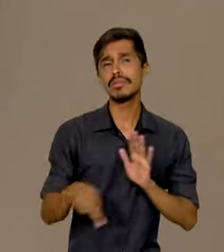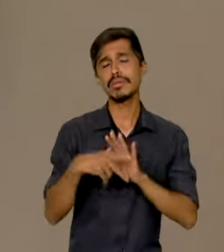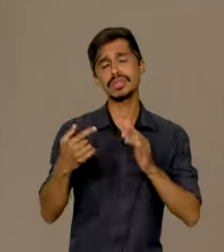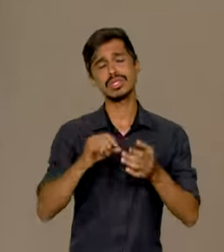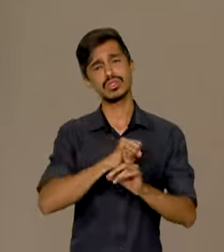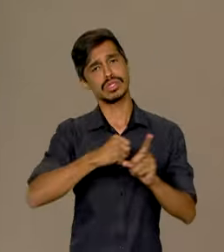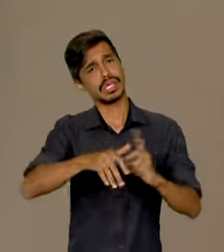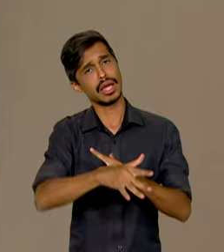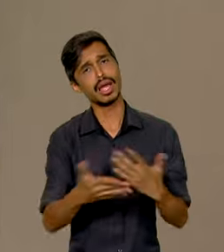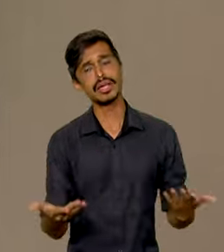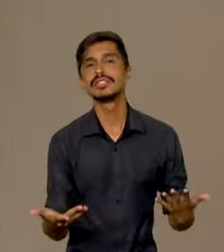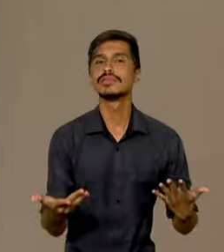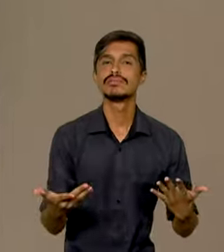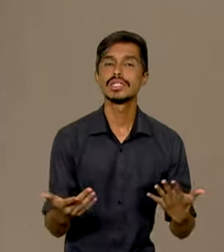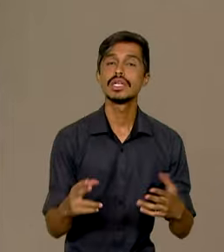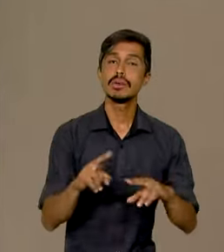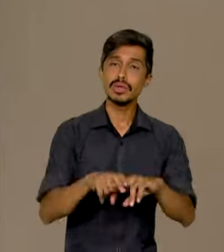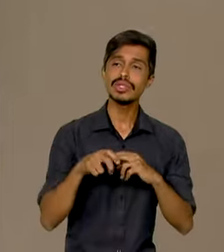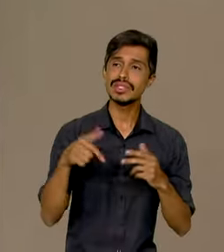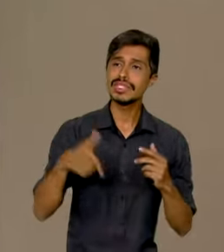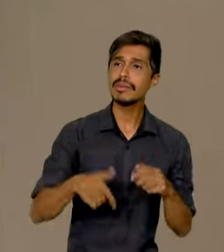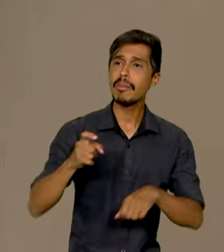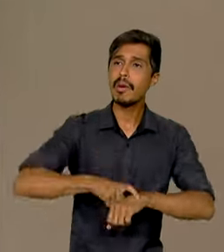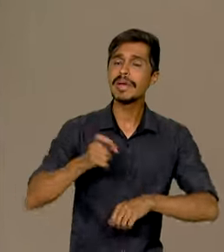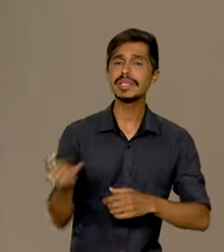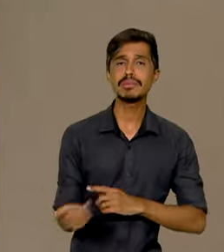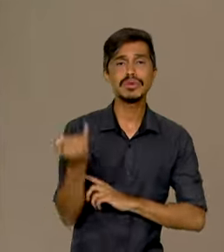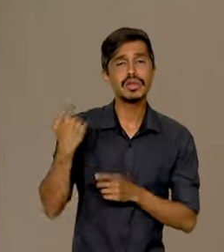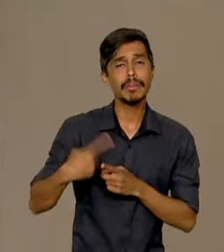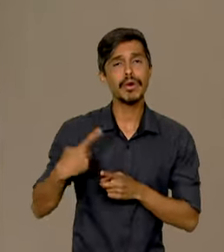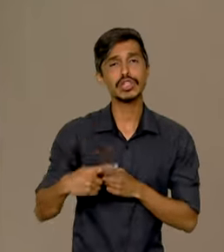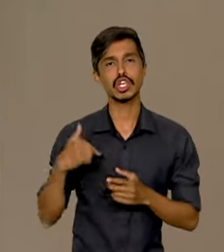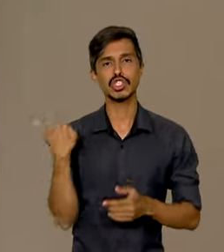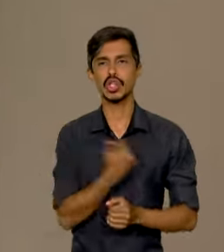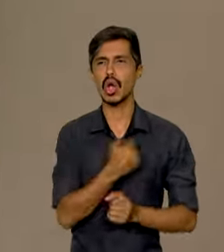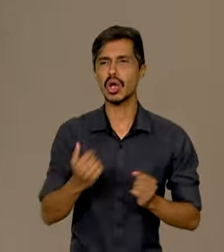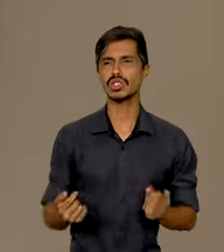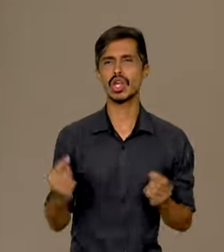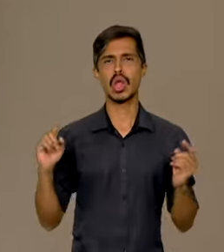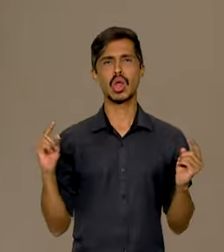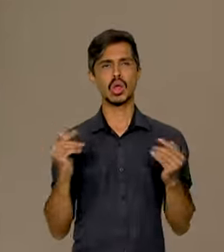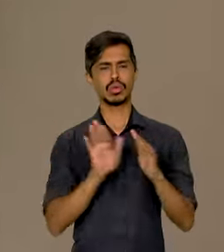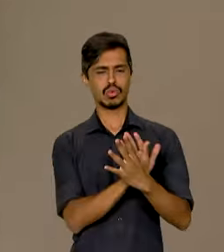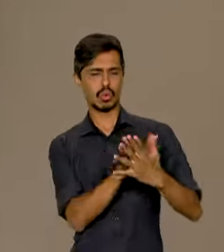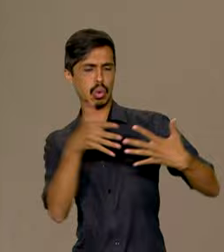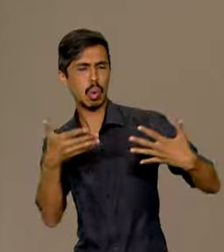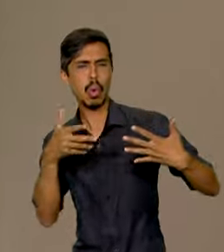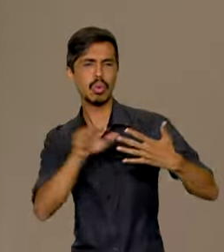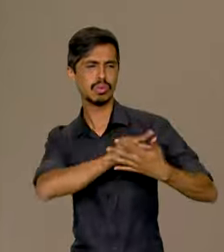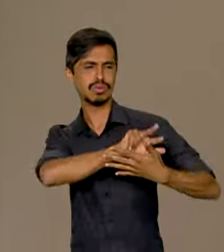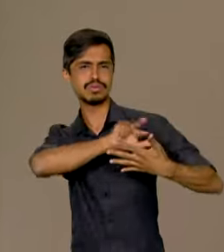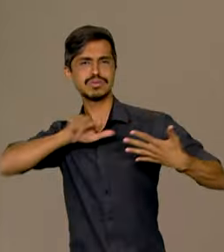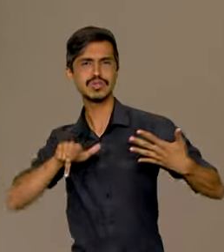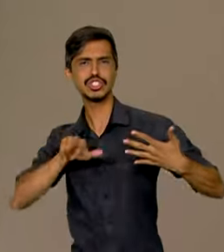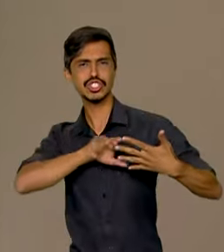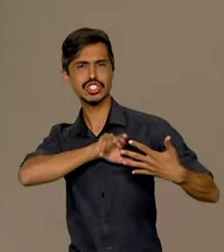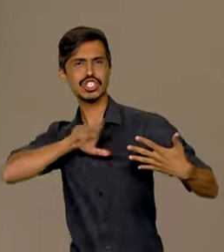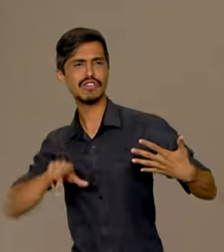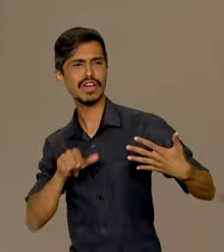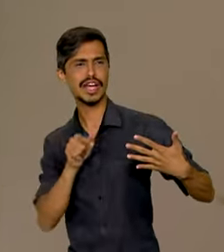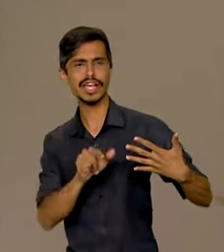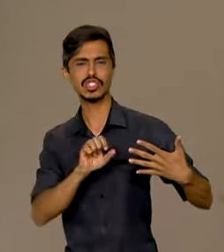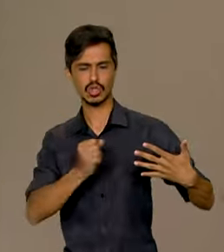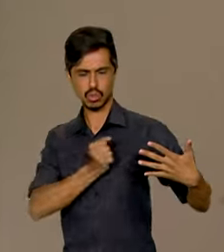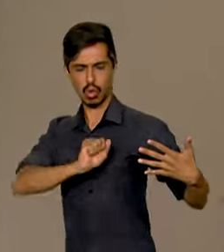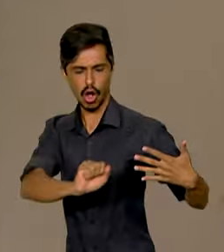sociedade. Portanto, esse momento é relevante porque nós estamos contrastando com a ideologia do ódio, com o que há de antinômico a ele,